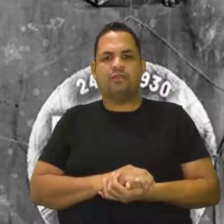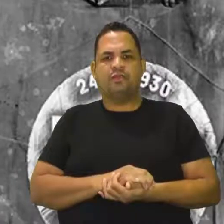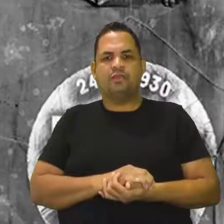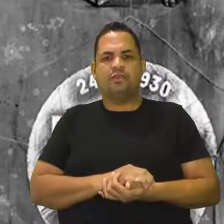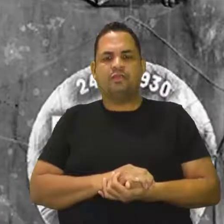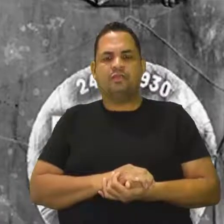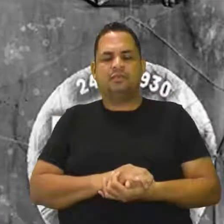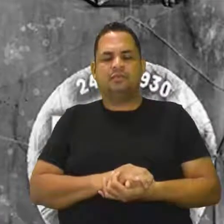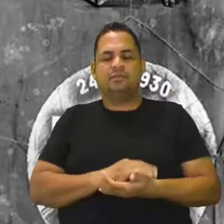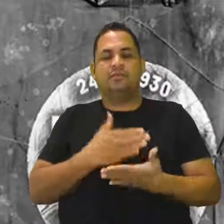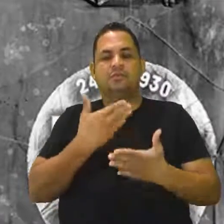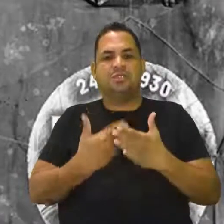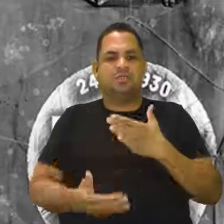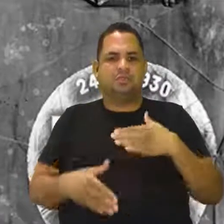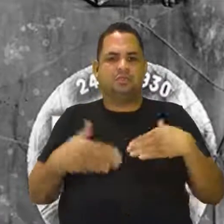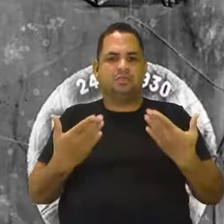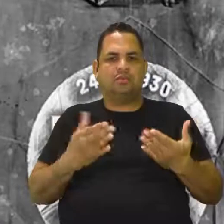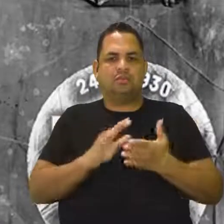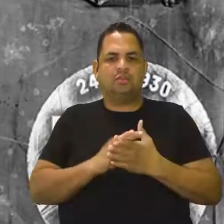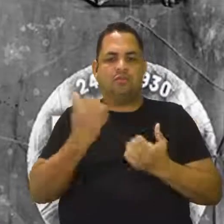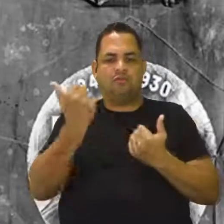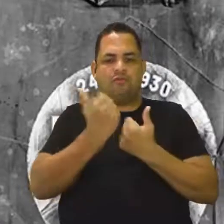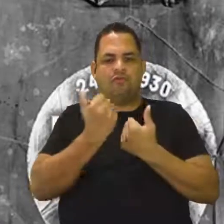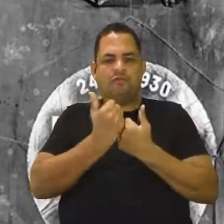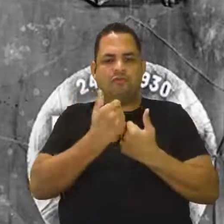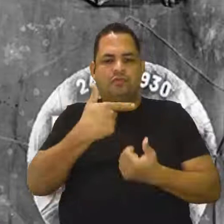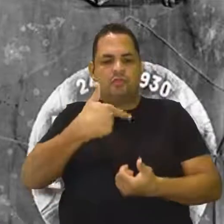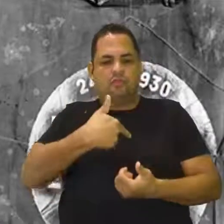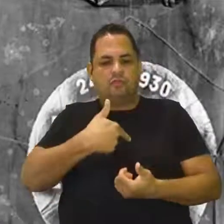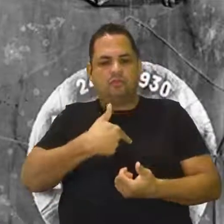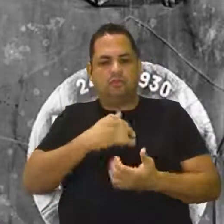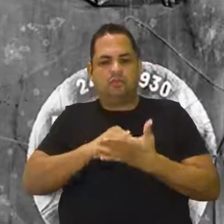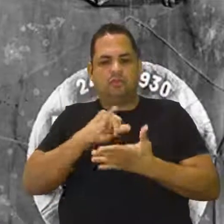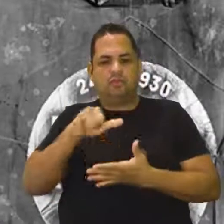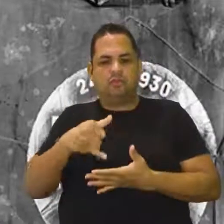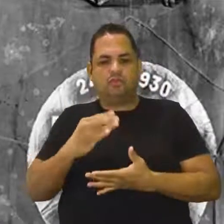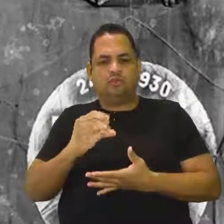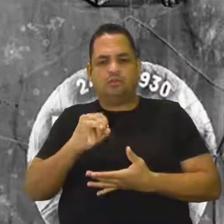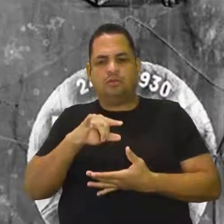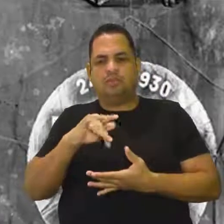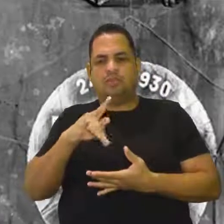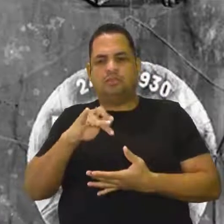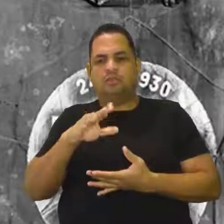termo aí que perdeu, o vice de Getúlio Vargas, que era João Pessoa